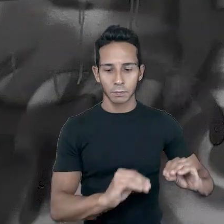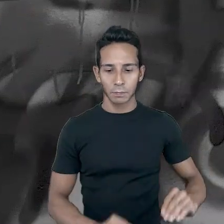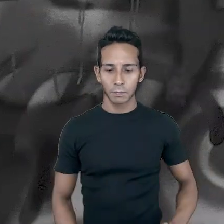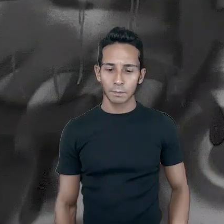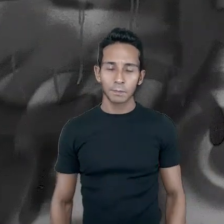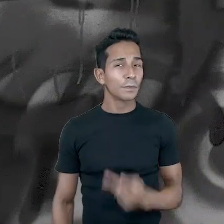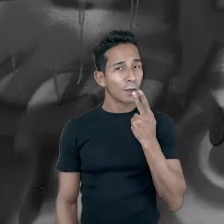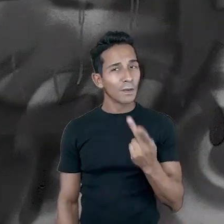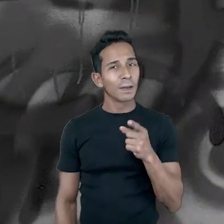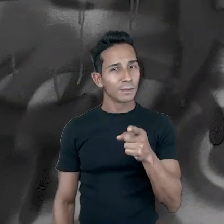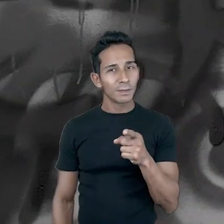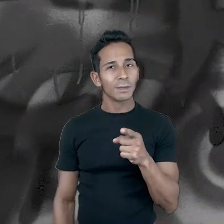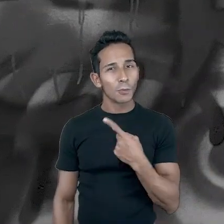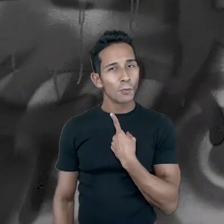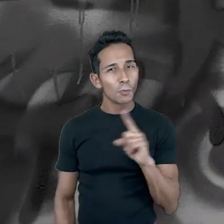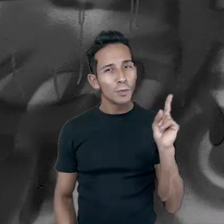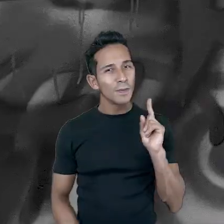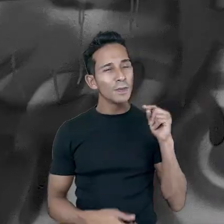você...